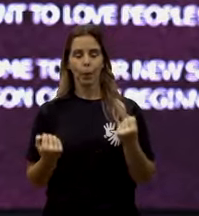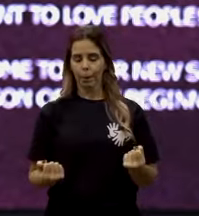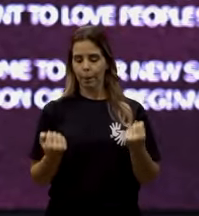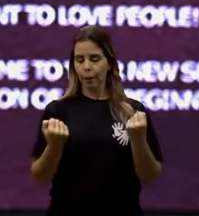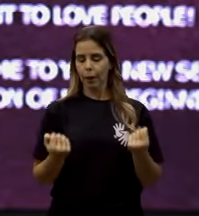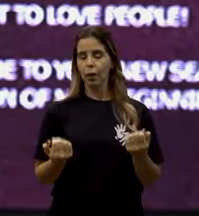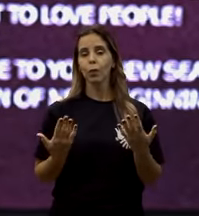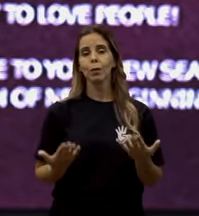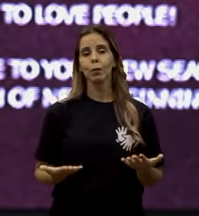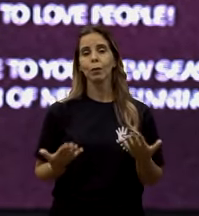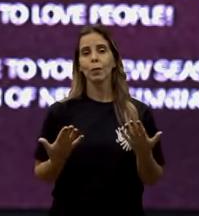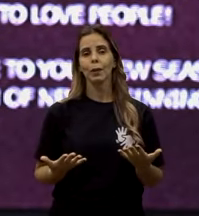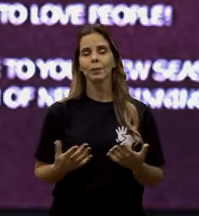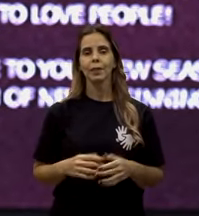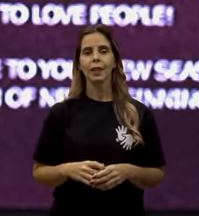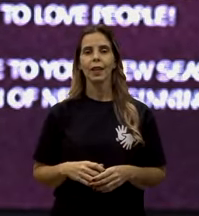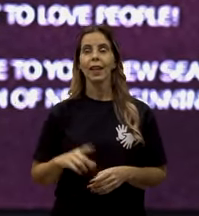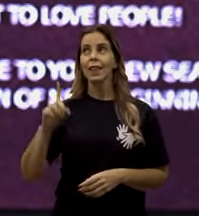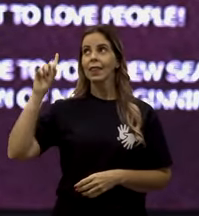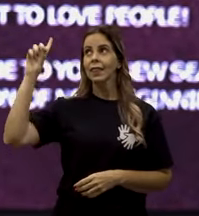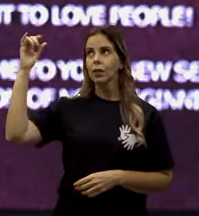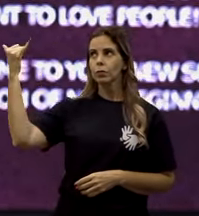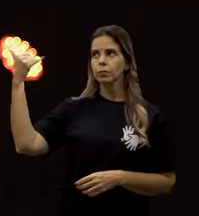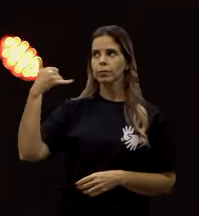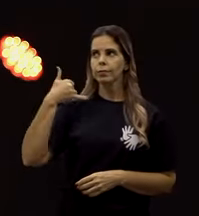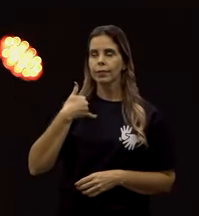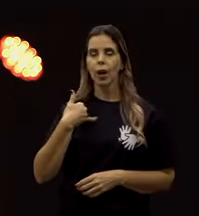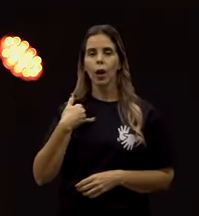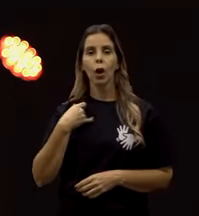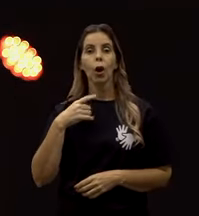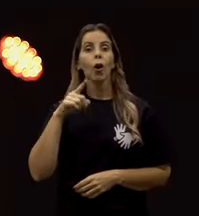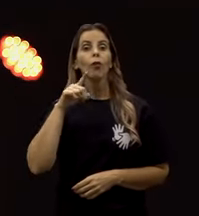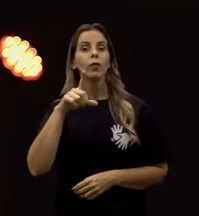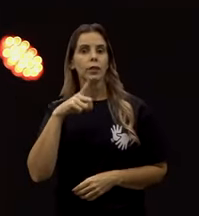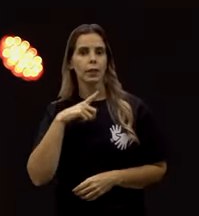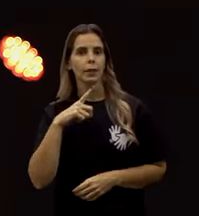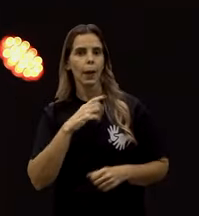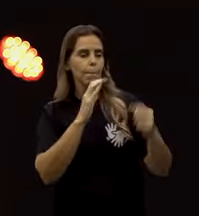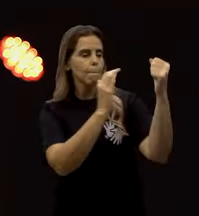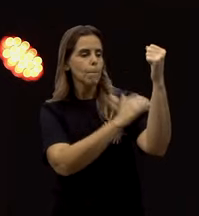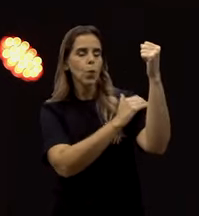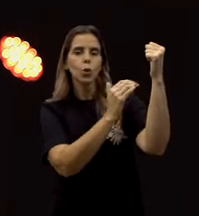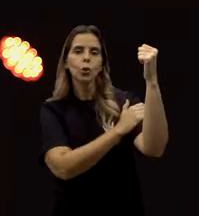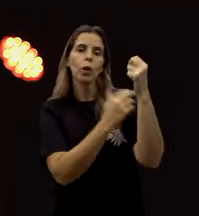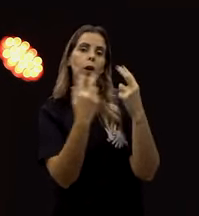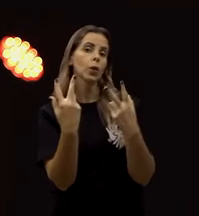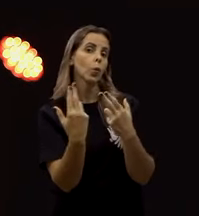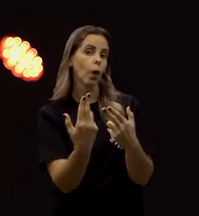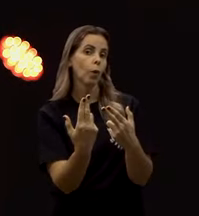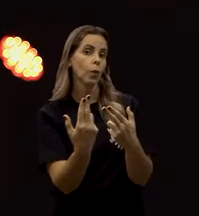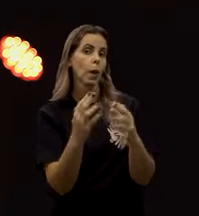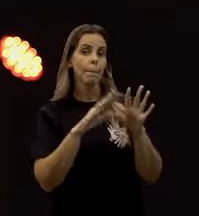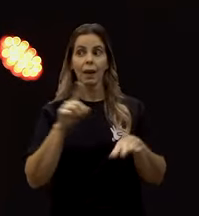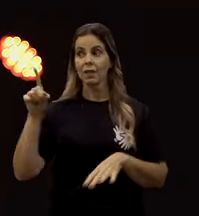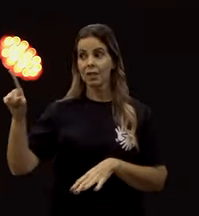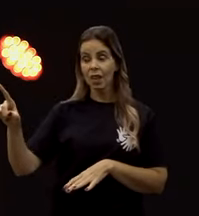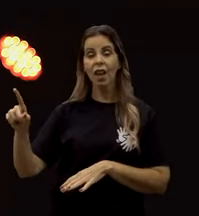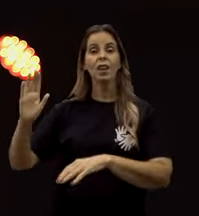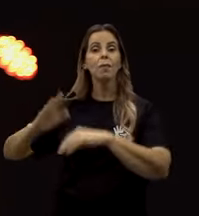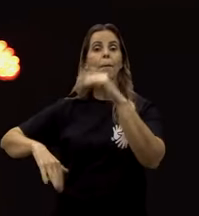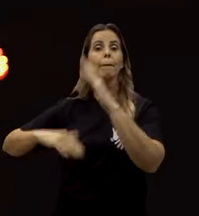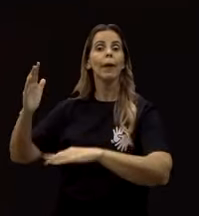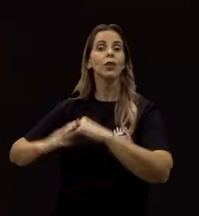aí sbe que Deus falou eu nunca que Deus falou comigo assim ó você tem tanto músculo quanto ele só que ele exercita há muito tempo você não